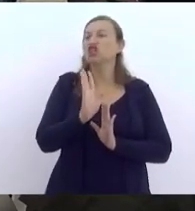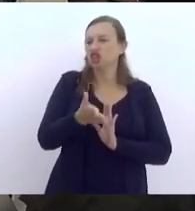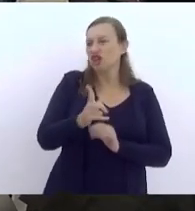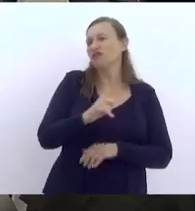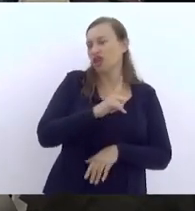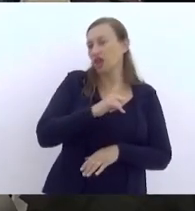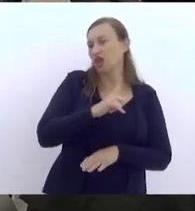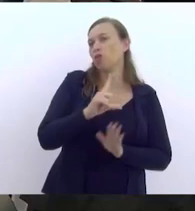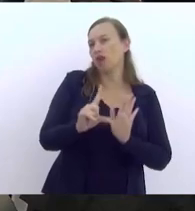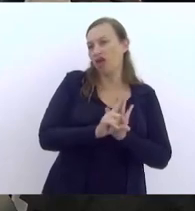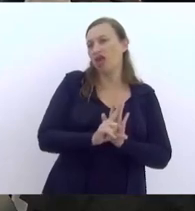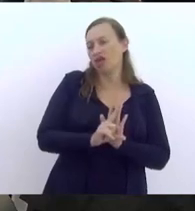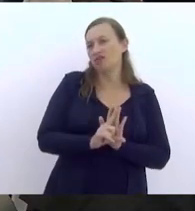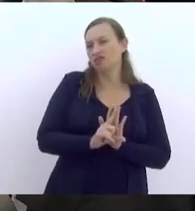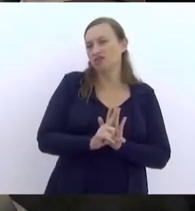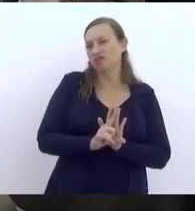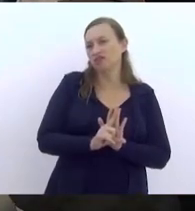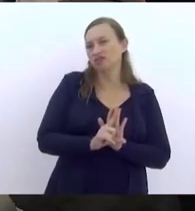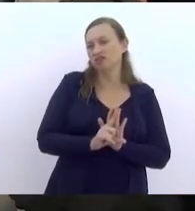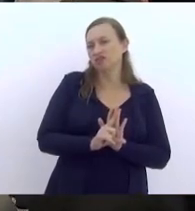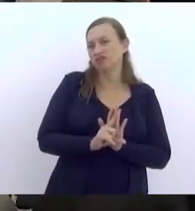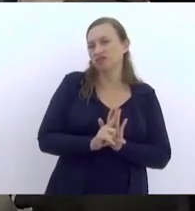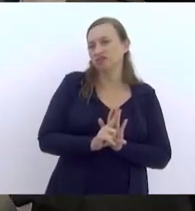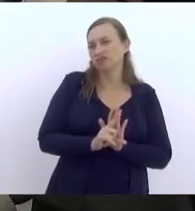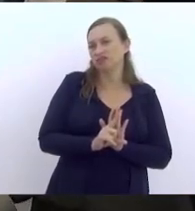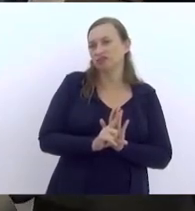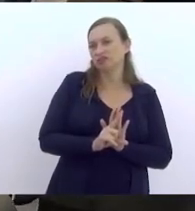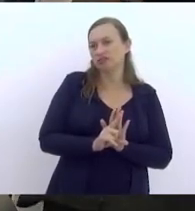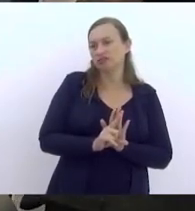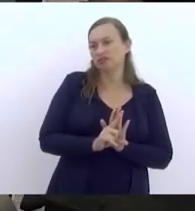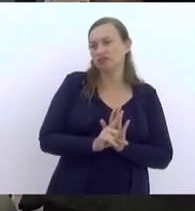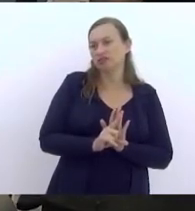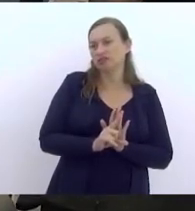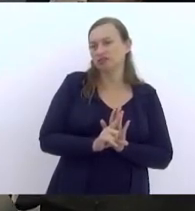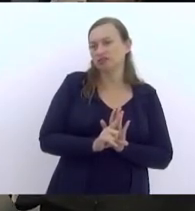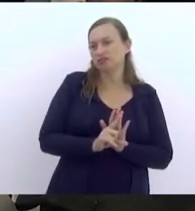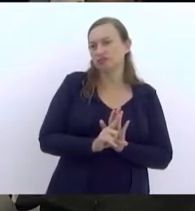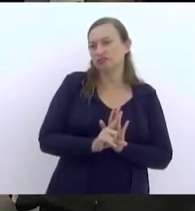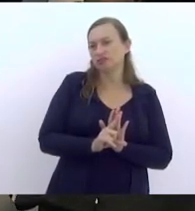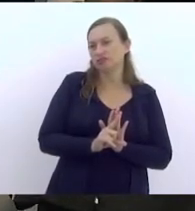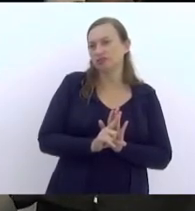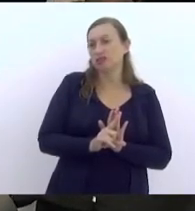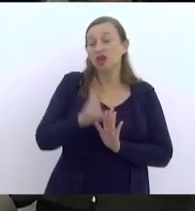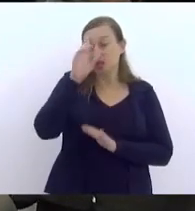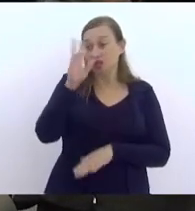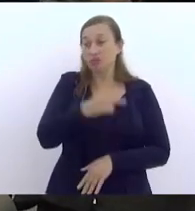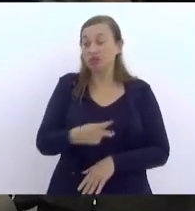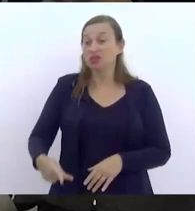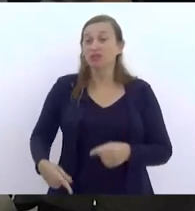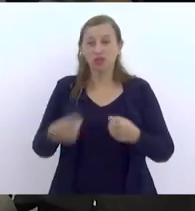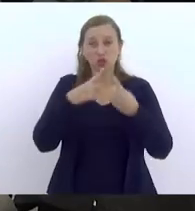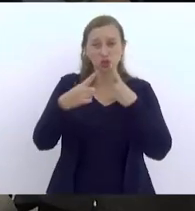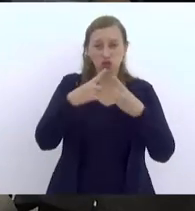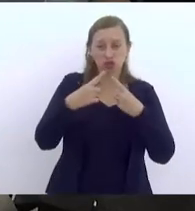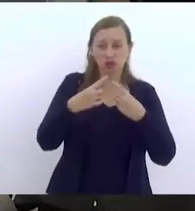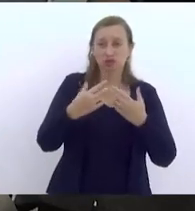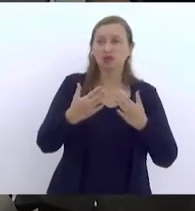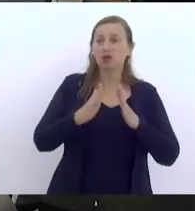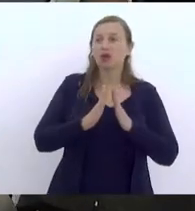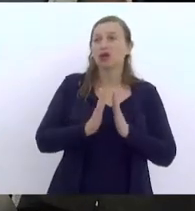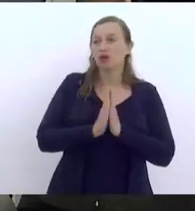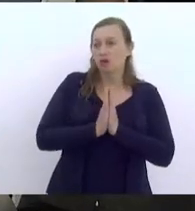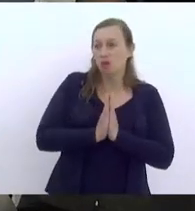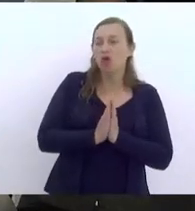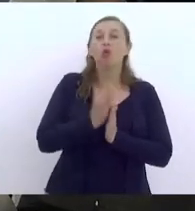Já tem uma lei. Já tem uma lei. Na verdade, é uma lei. Senhor presidente, para discutir, por favor. Eu entendo